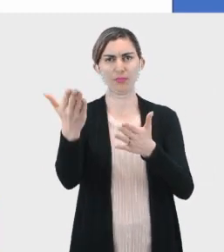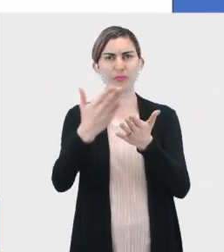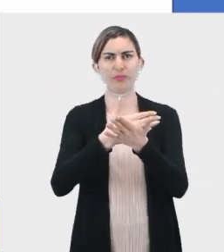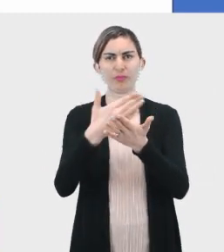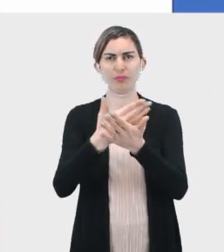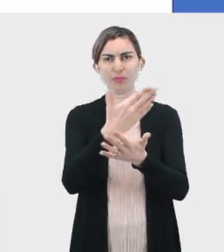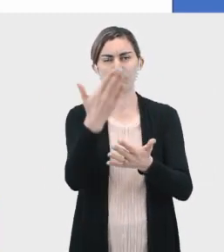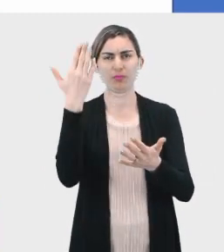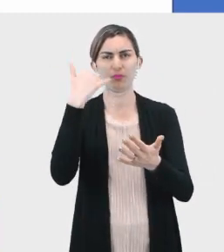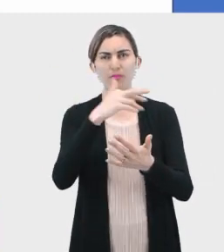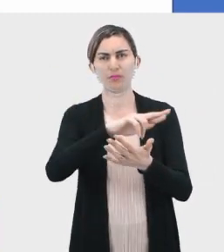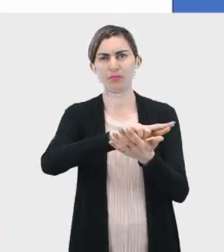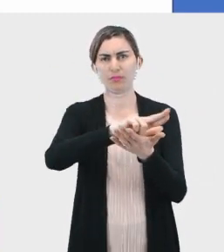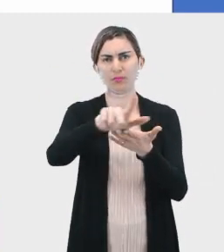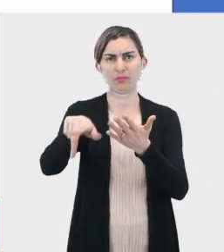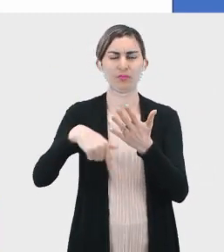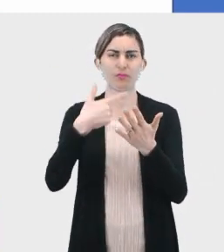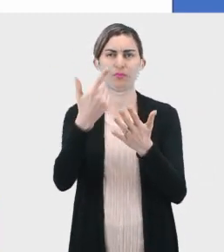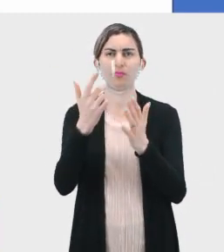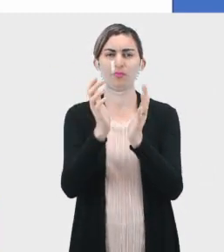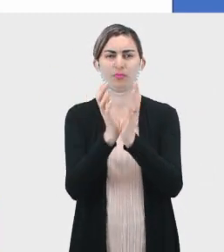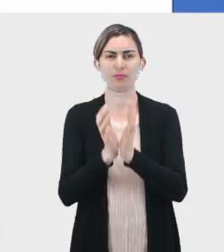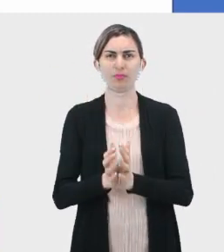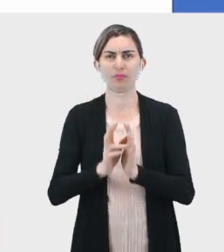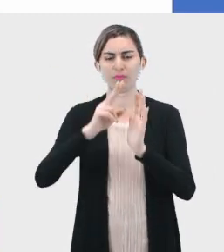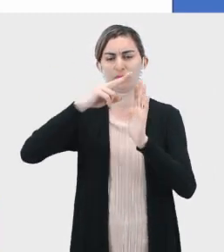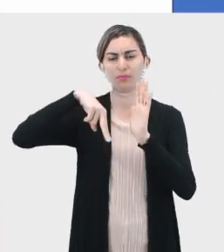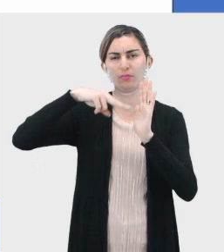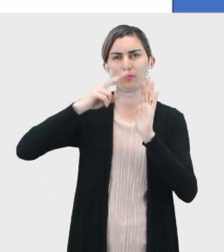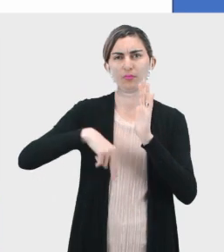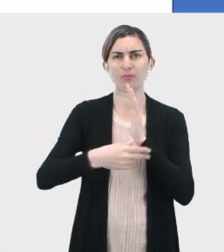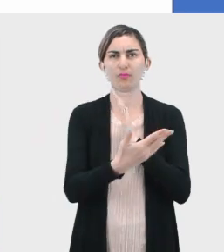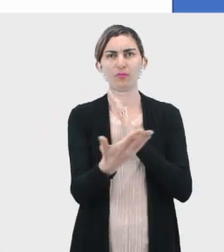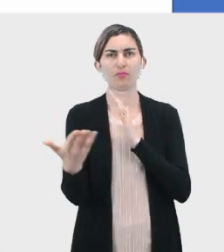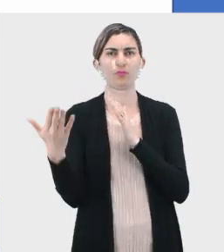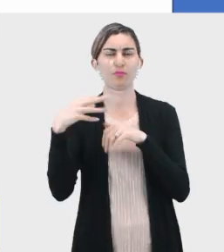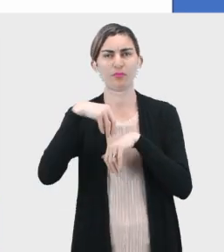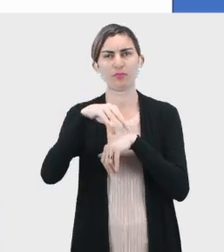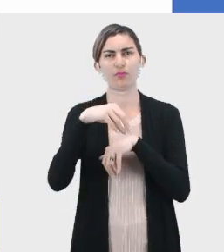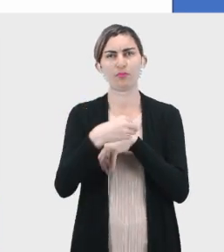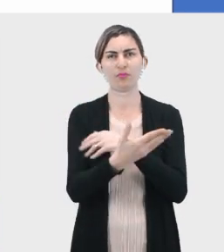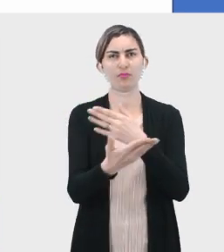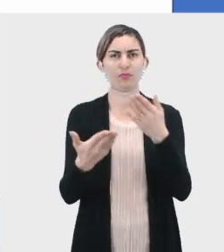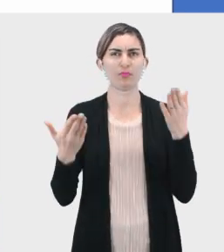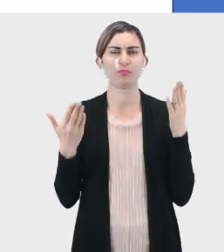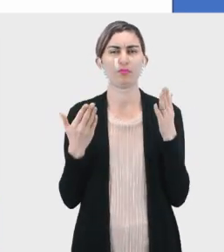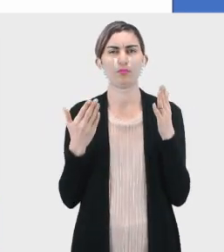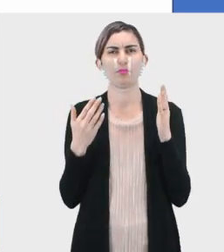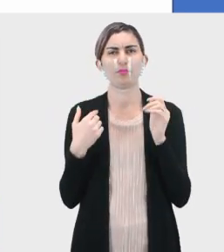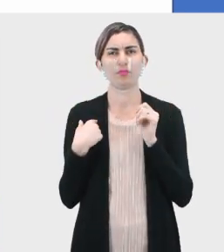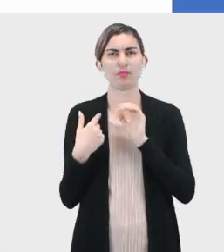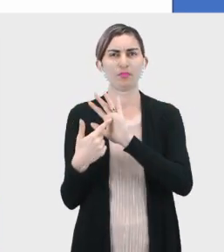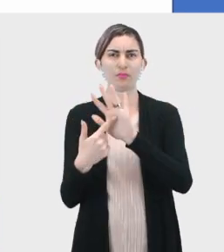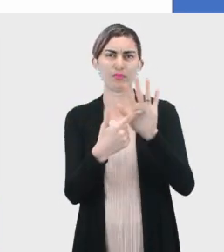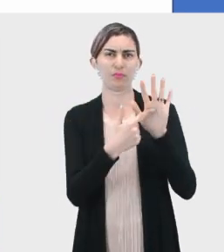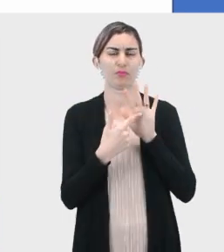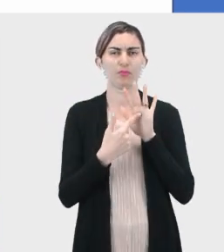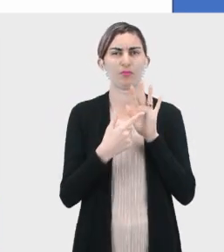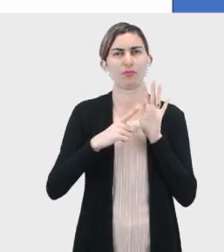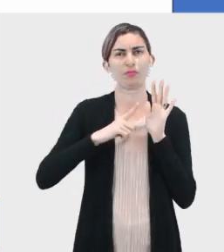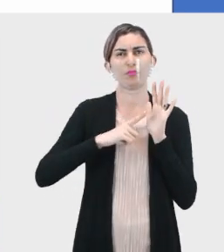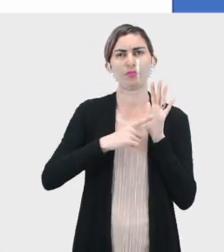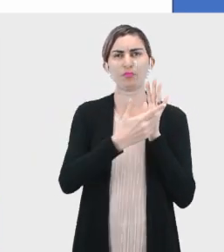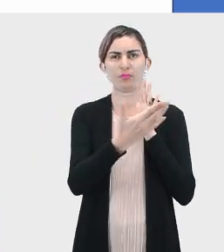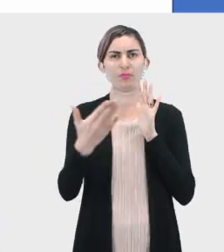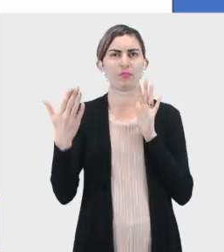livraria, a gente sabe que existem várias categorias de leituras. Eu trouxe aqui algumas para a gente ilustrar, né?